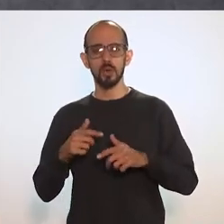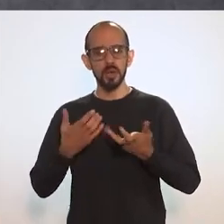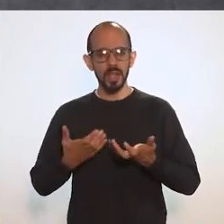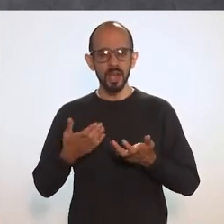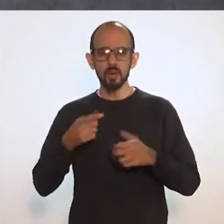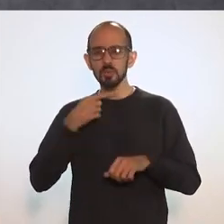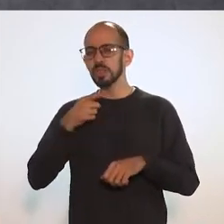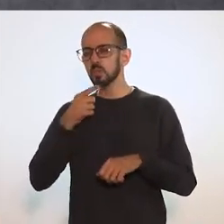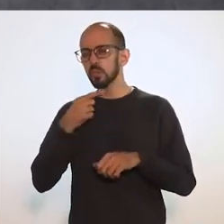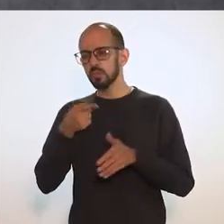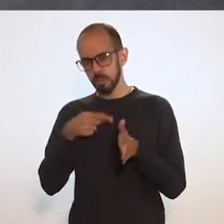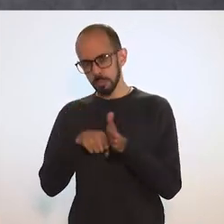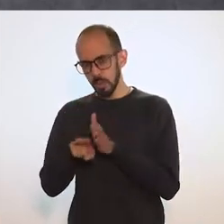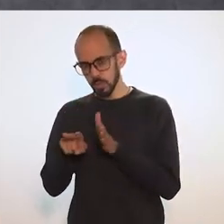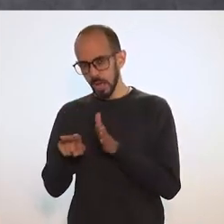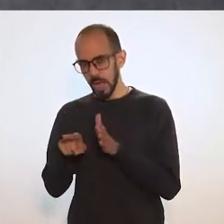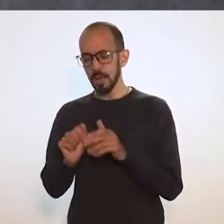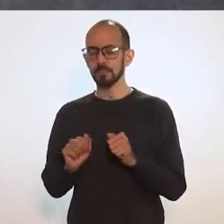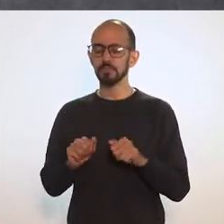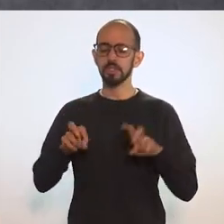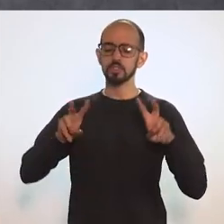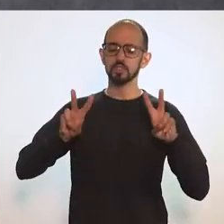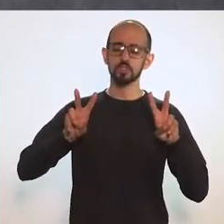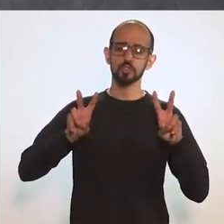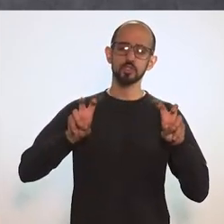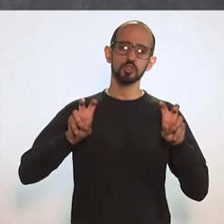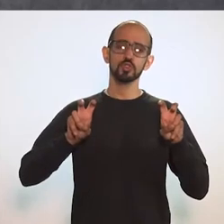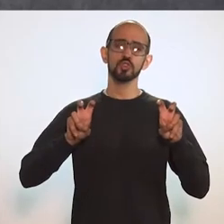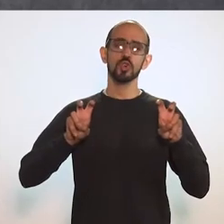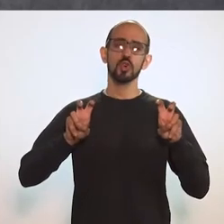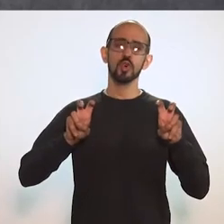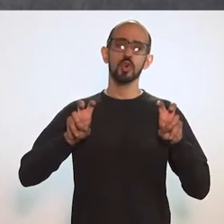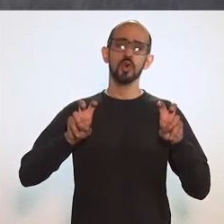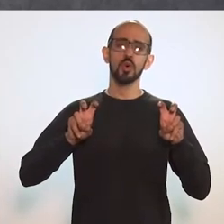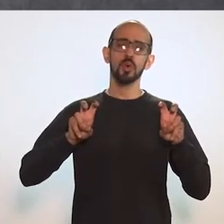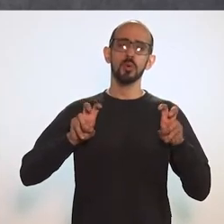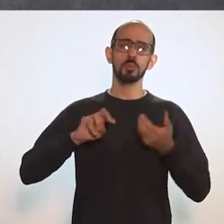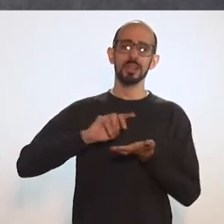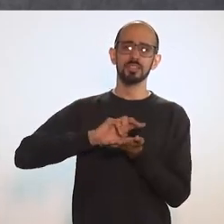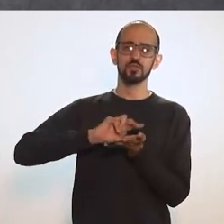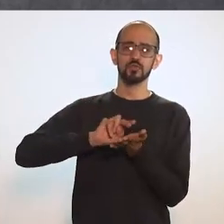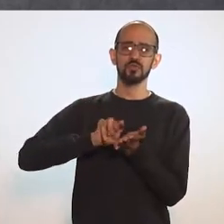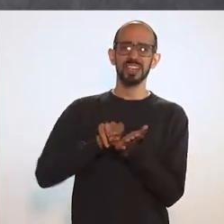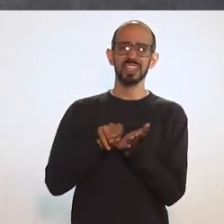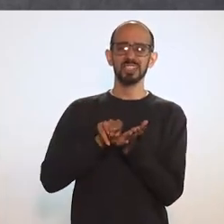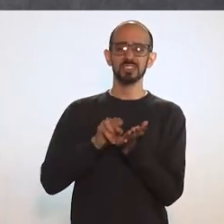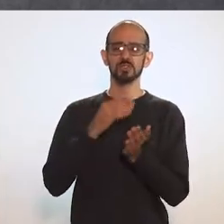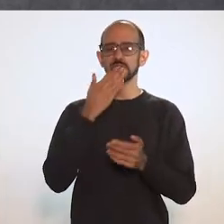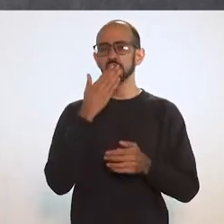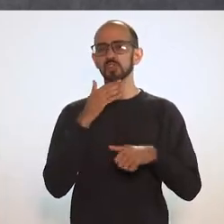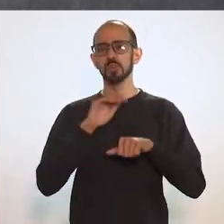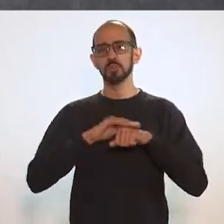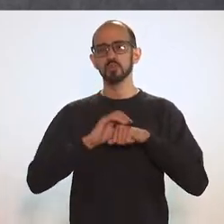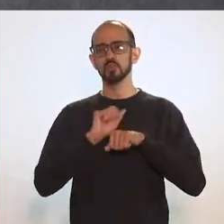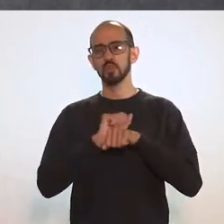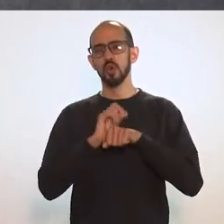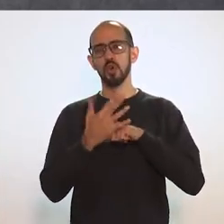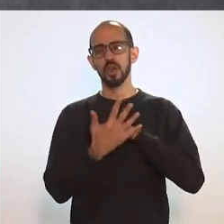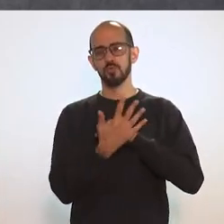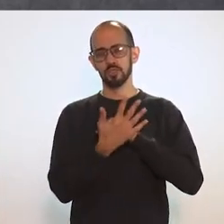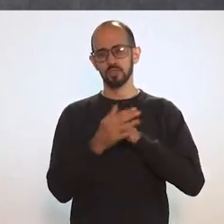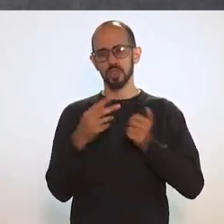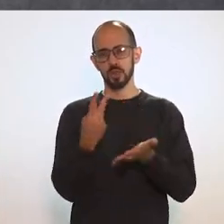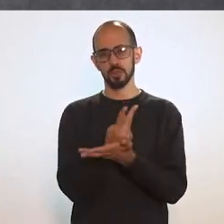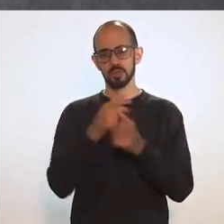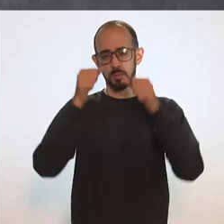tirar ainda uma dúvida com a senhora. Em relação à questão da variante de Manaus, a P1, também já